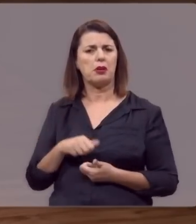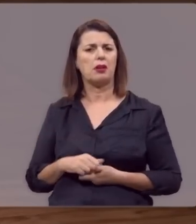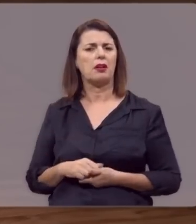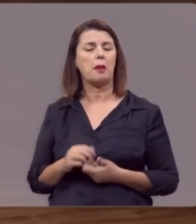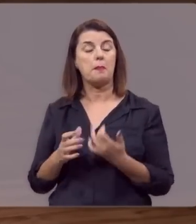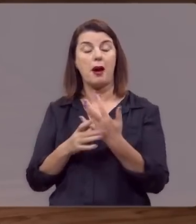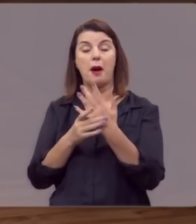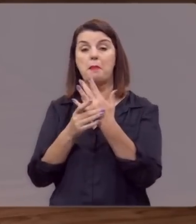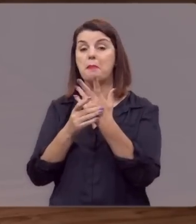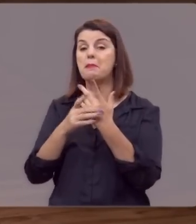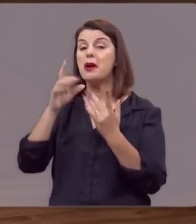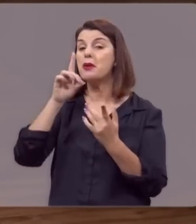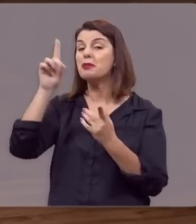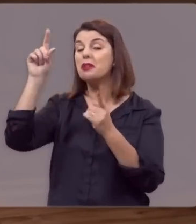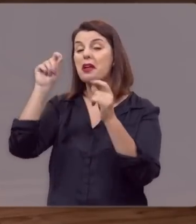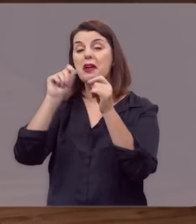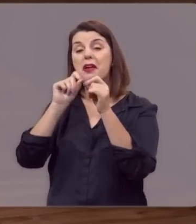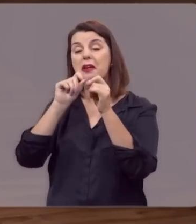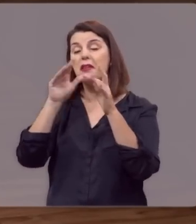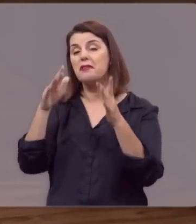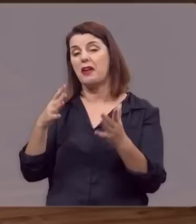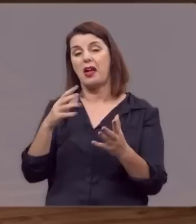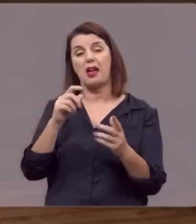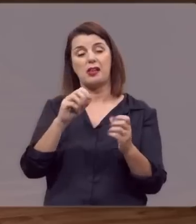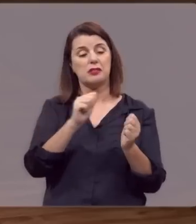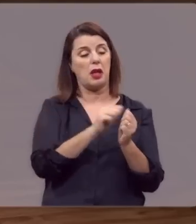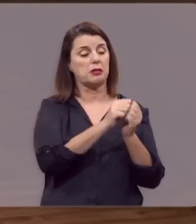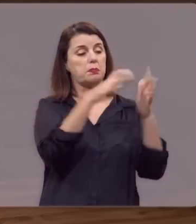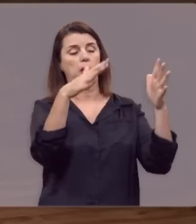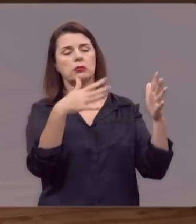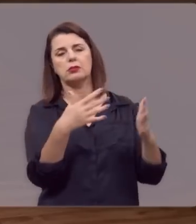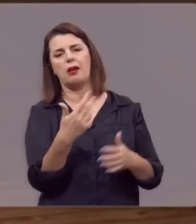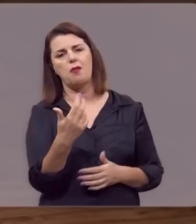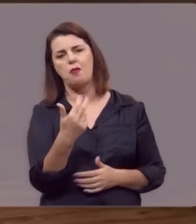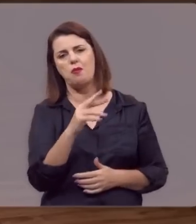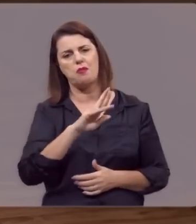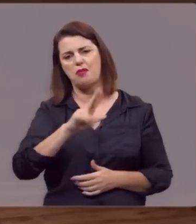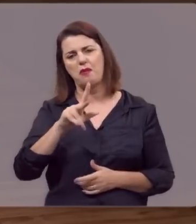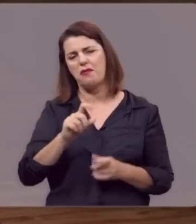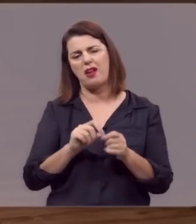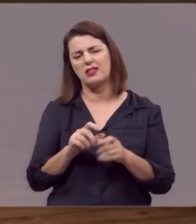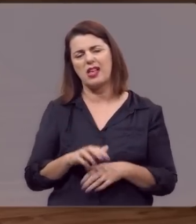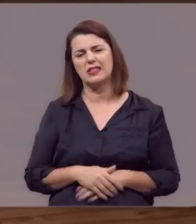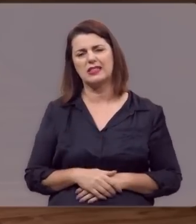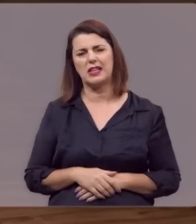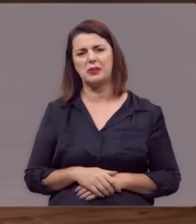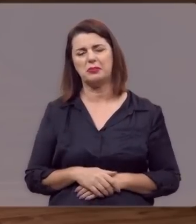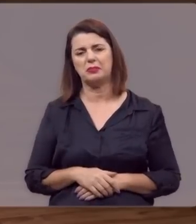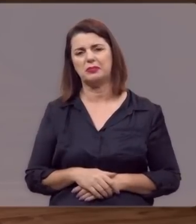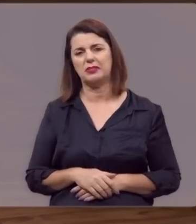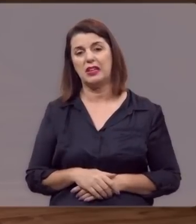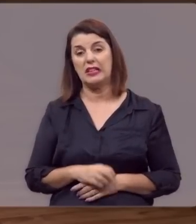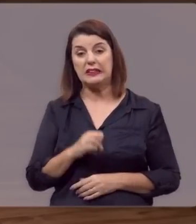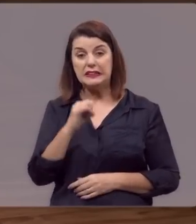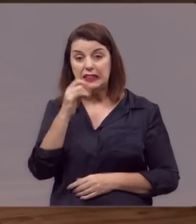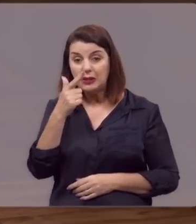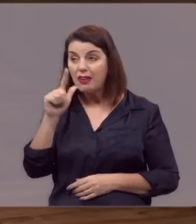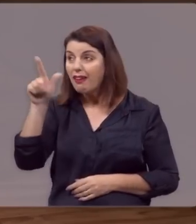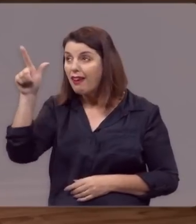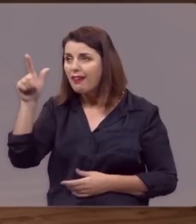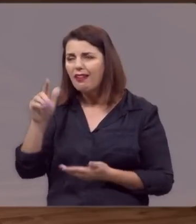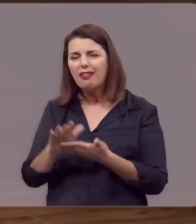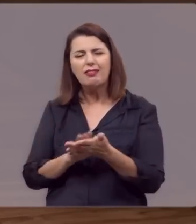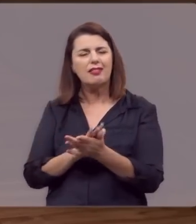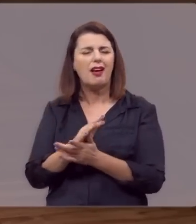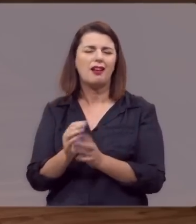as mãos do nosso glorioso Redentor. Todas as coisas foram feitas por intermédio dele e sem ele nada do que foi